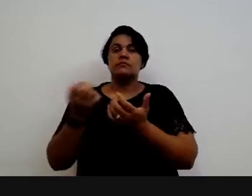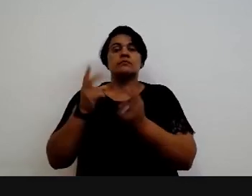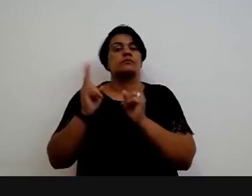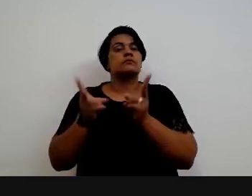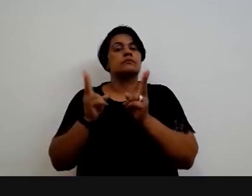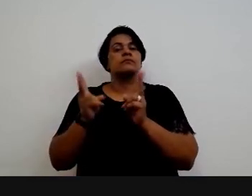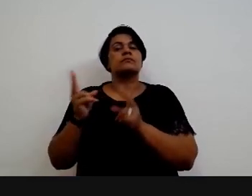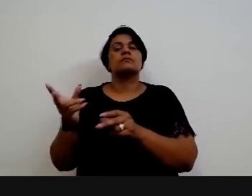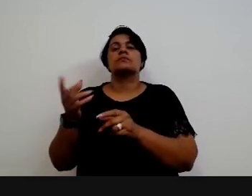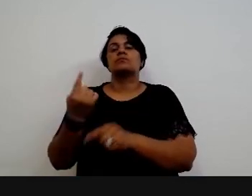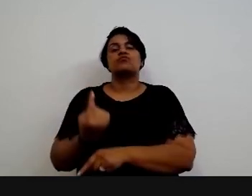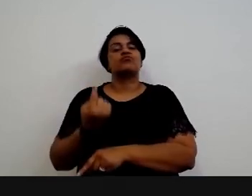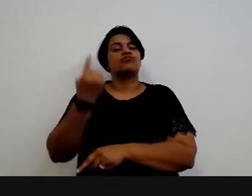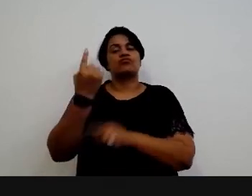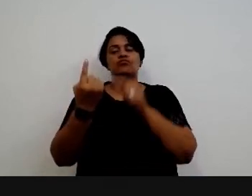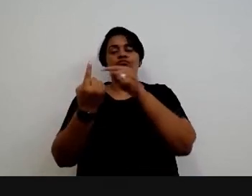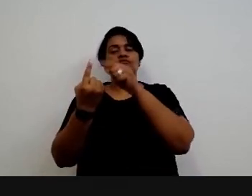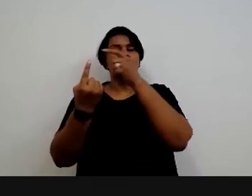da pátria.